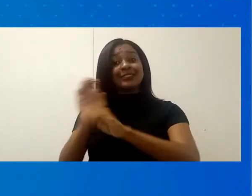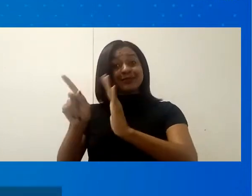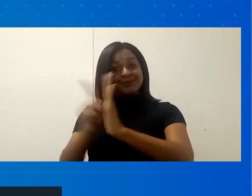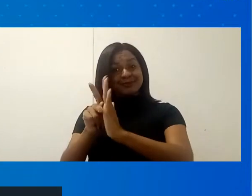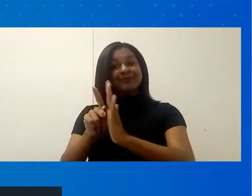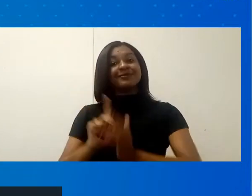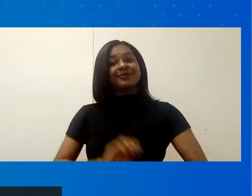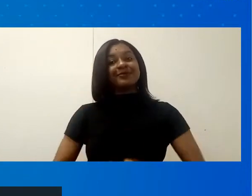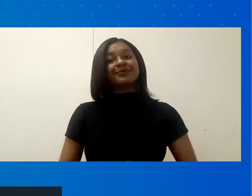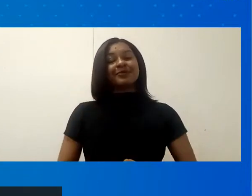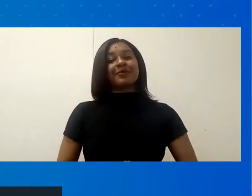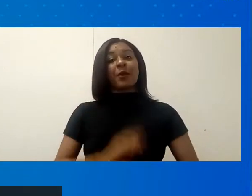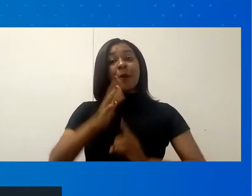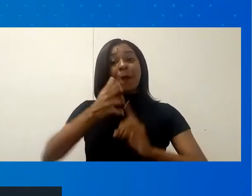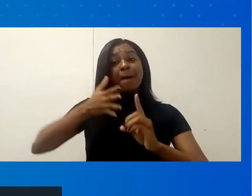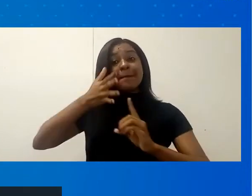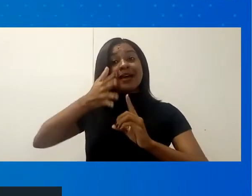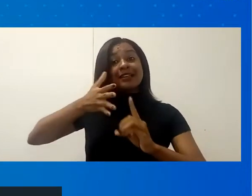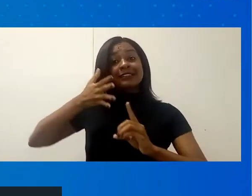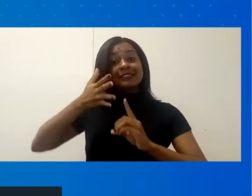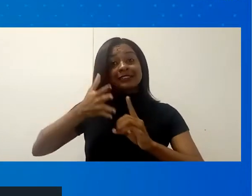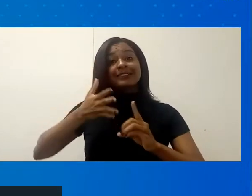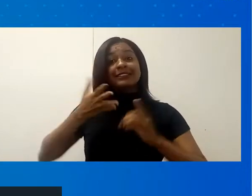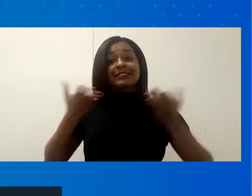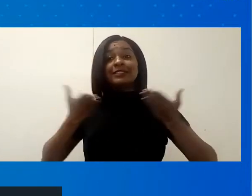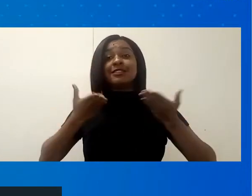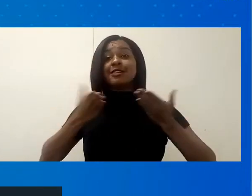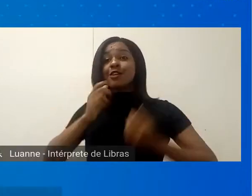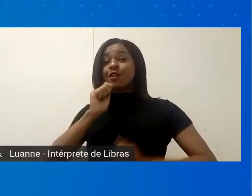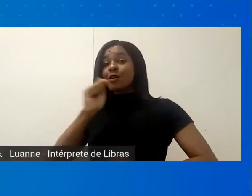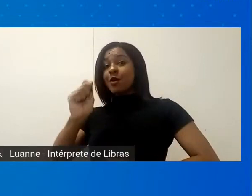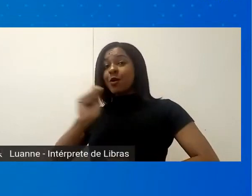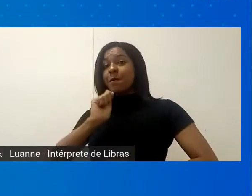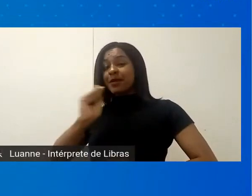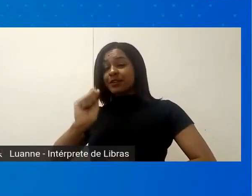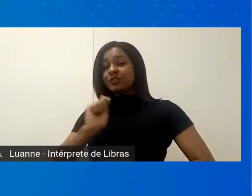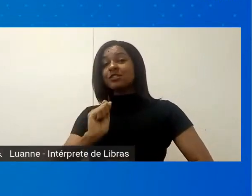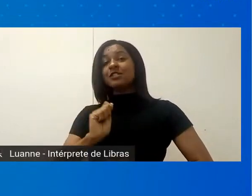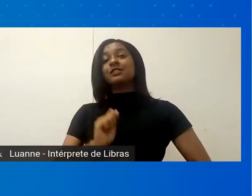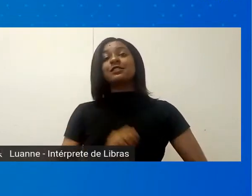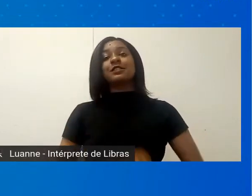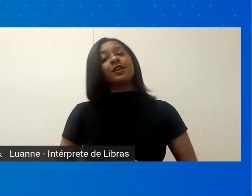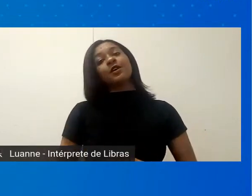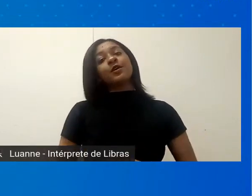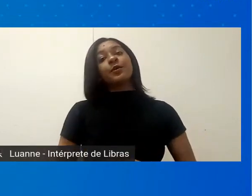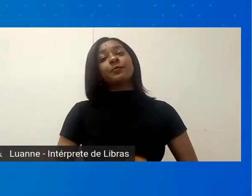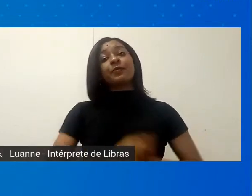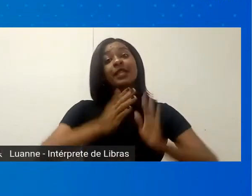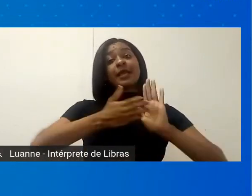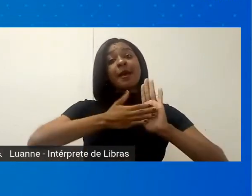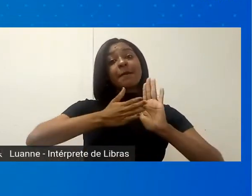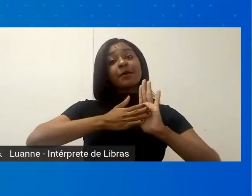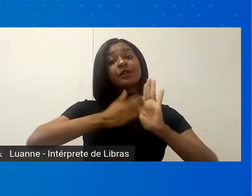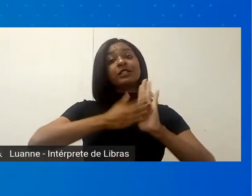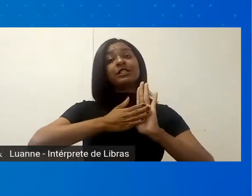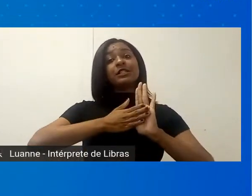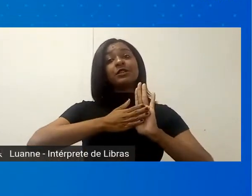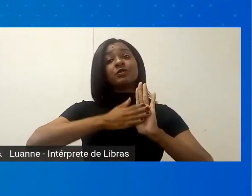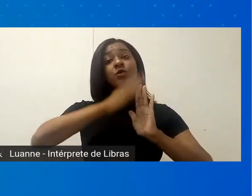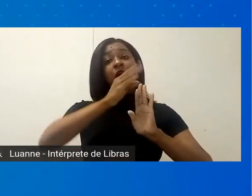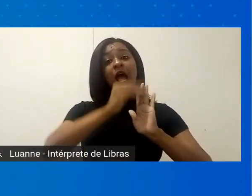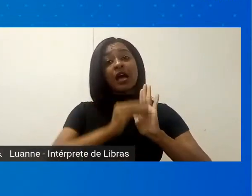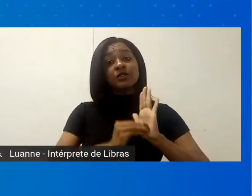palestrantes que farão a mediação dessa desse que abordaram esse assunto serão os